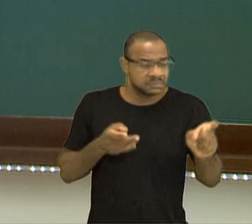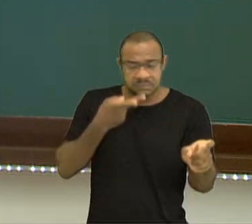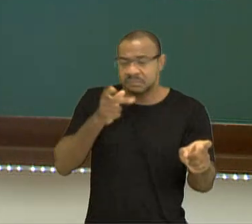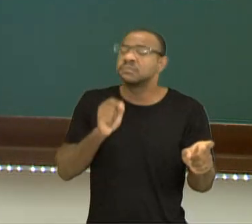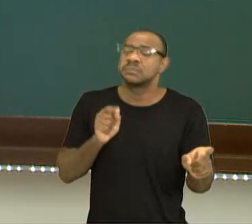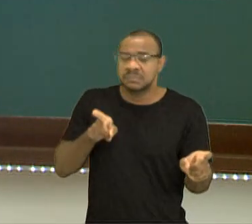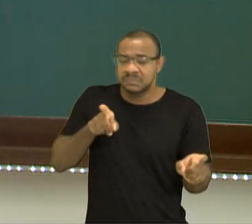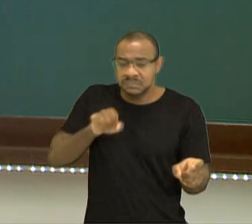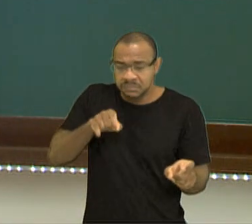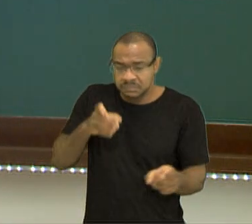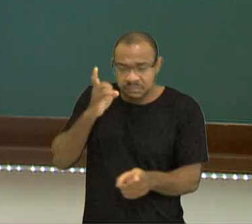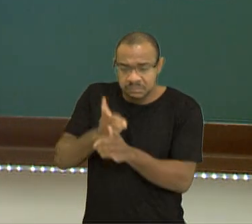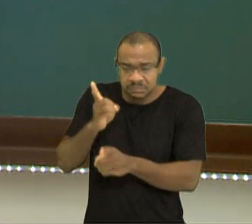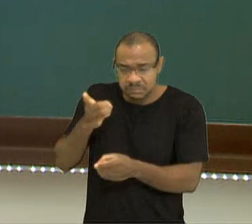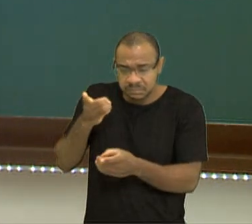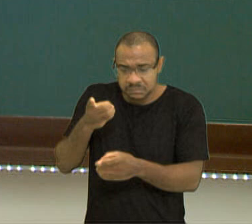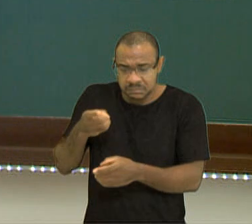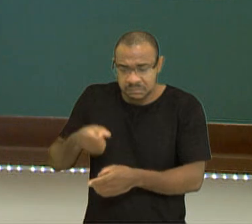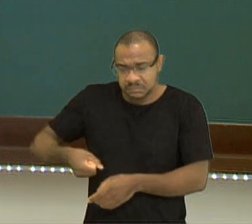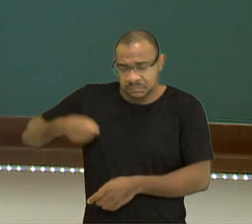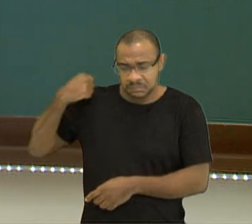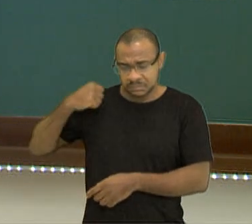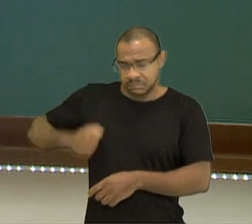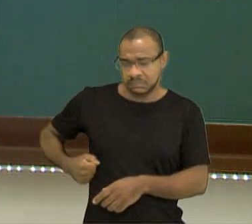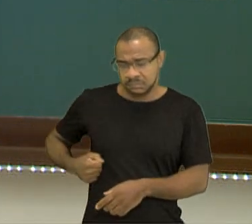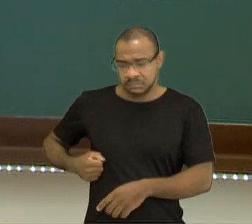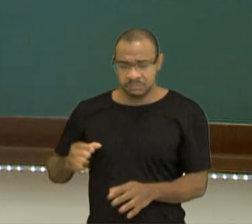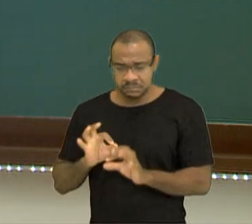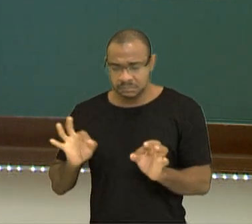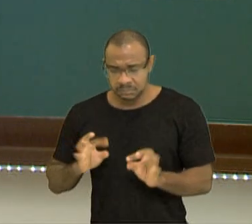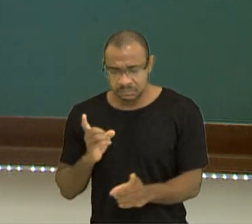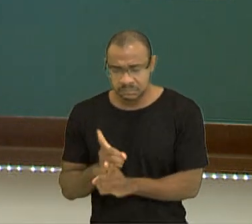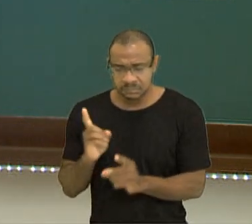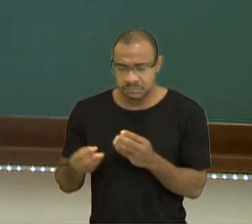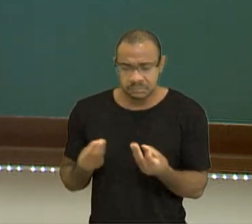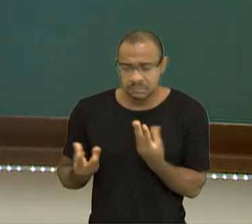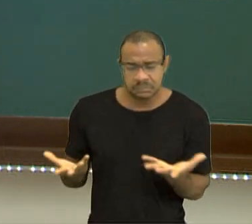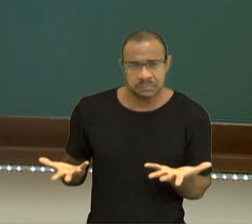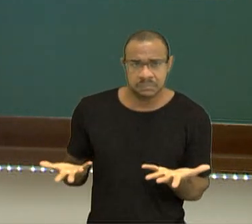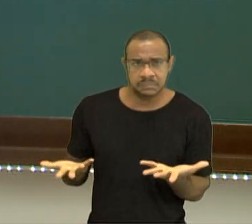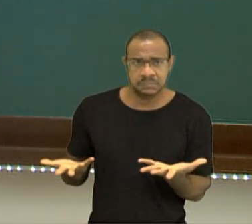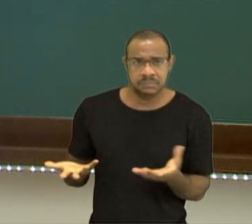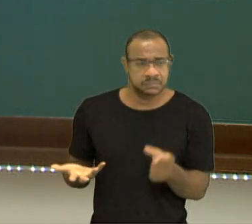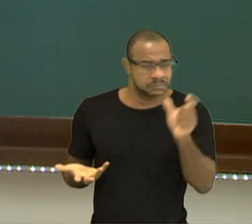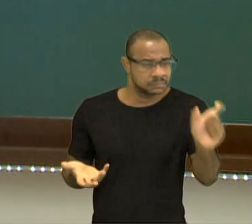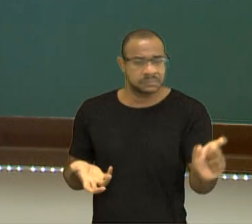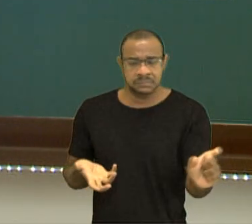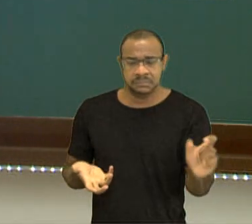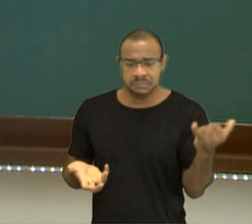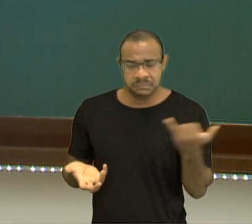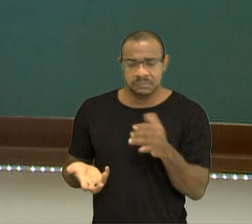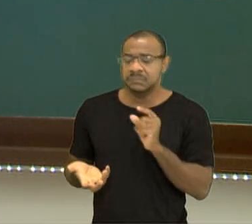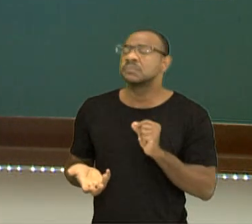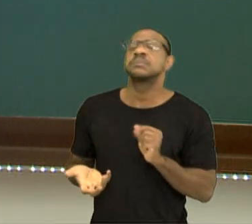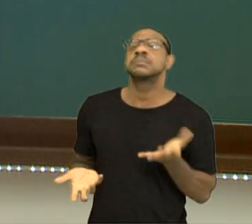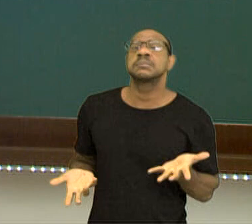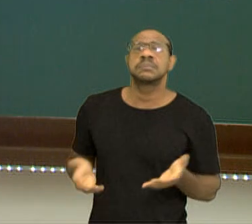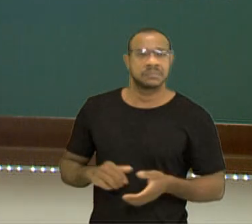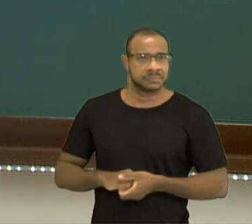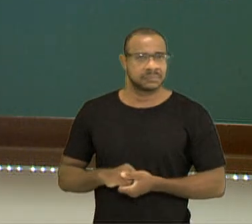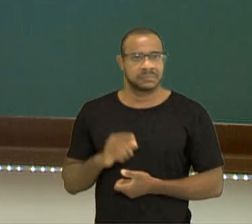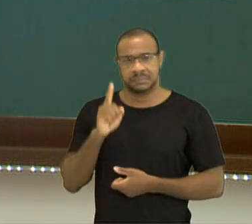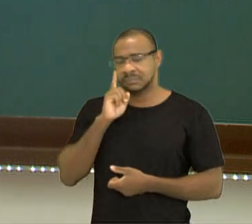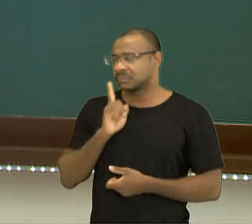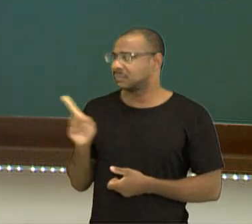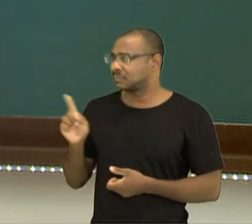don't find, eu tenho a frase com if, o verbo está no presente, ó, don't find, está na negativa. E a outra will, what will she say? O que